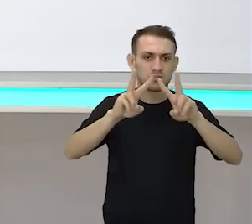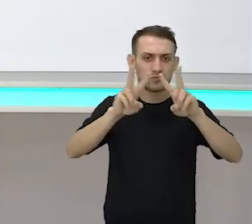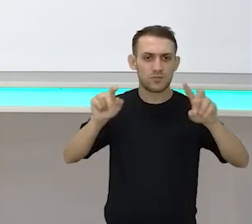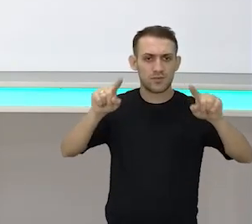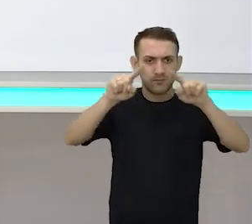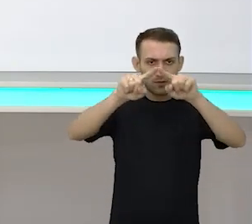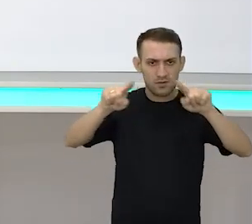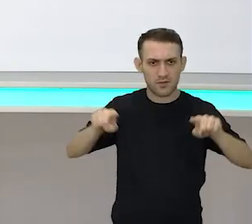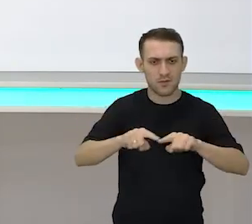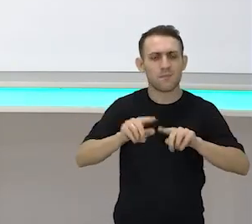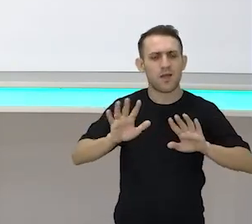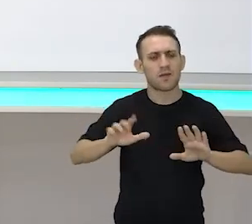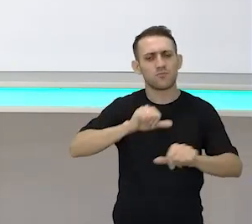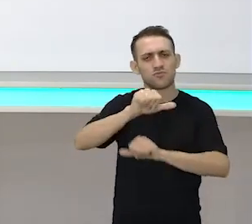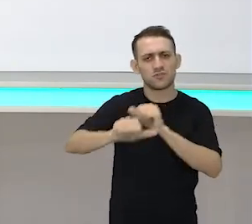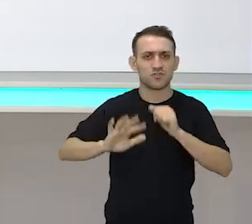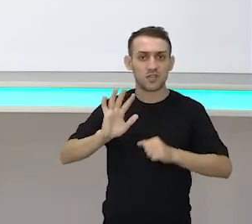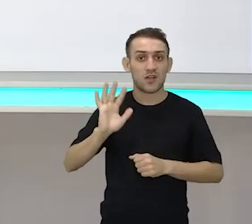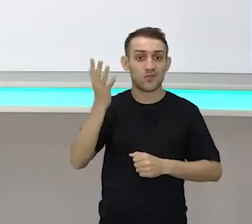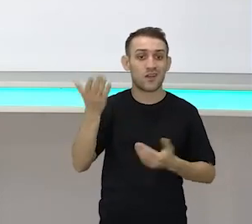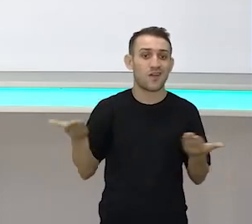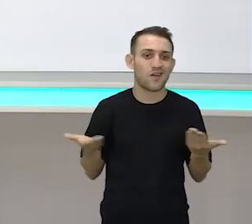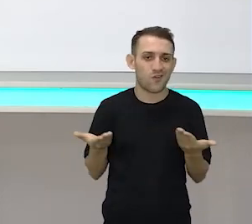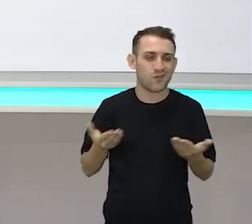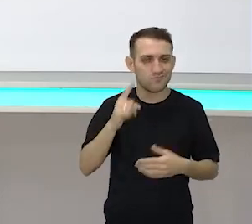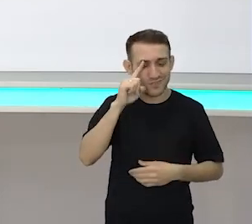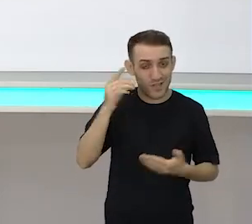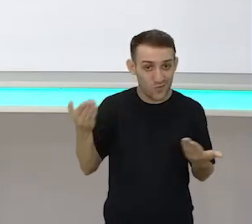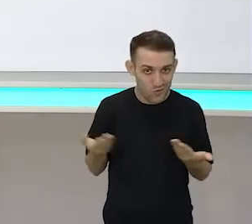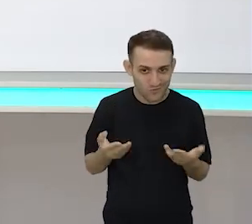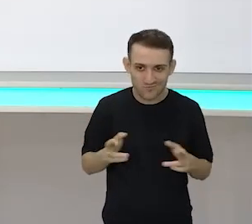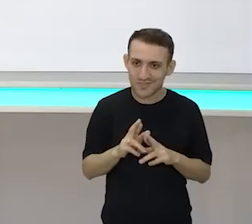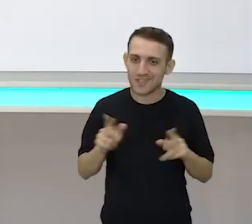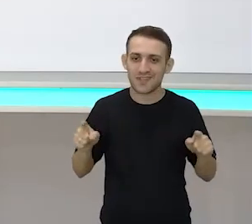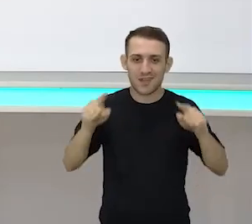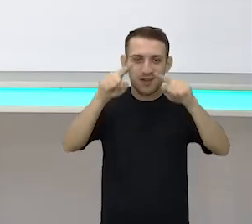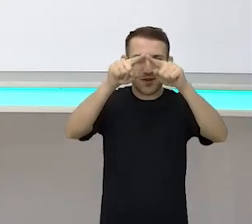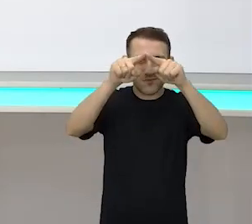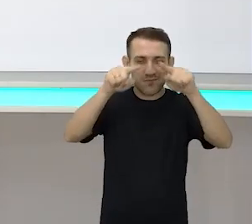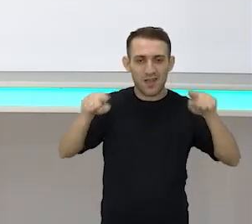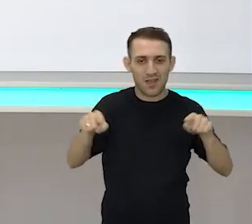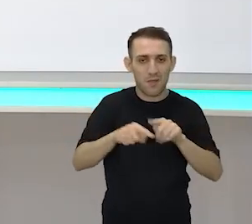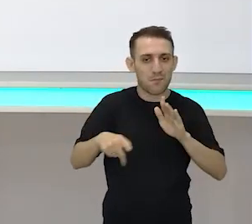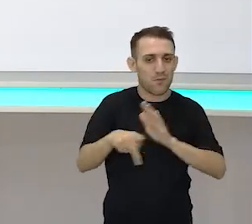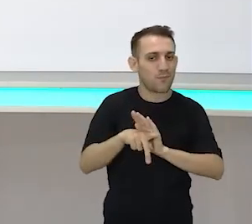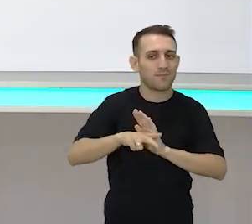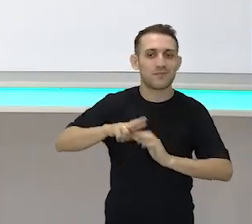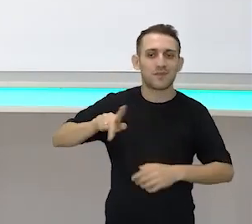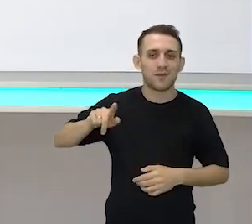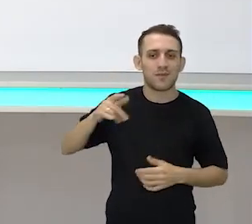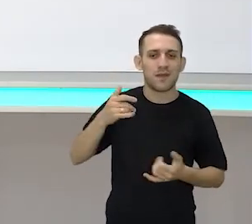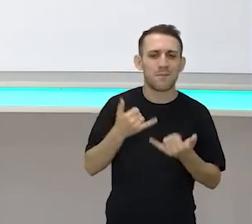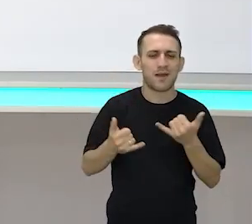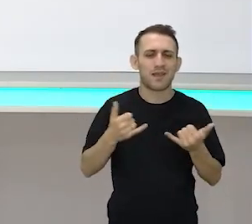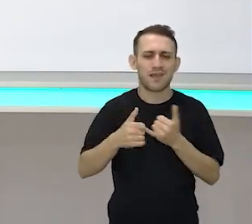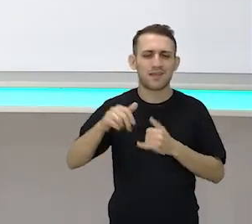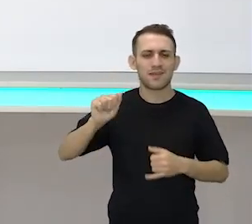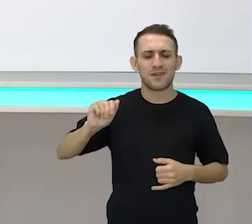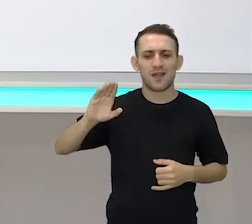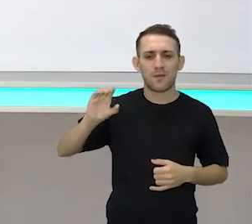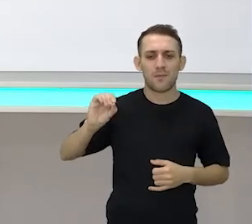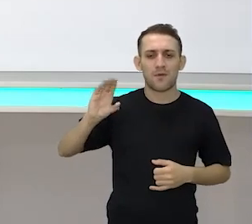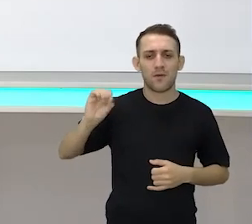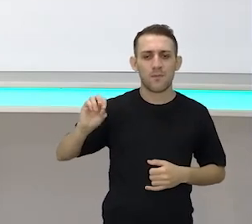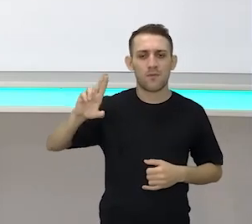as mudanças já começavam a acontecer e hoje em dia está bem diferente, né, já não é mais uma pirâmide exatamente, mas sim essa coisa